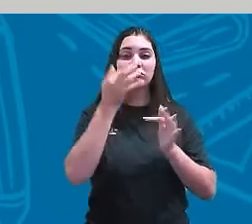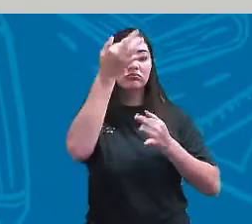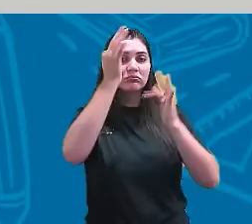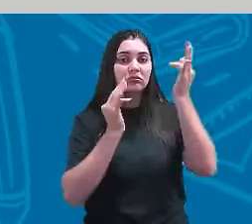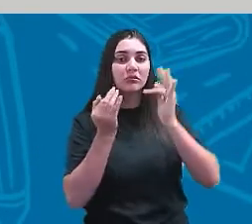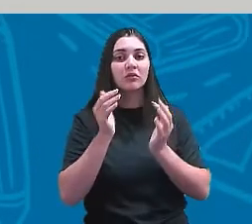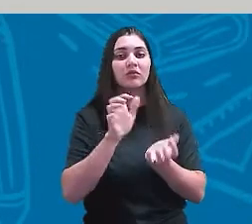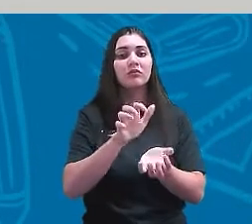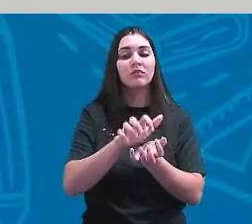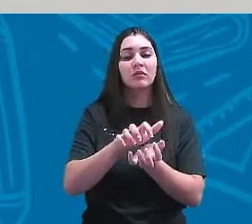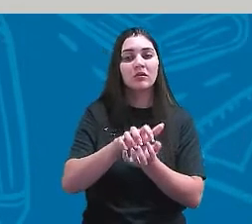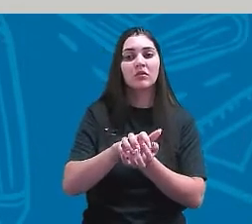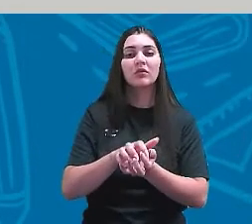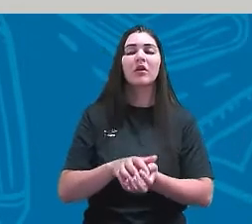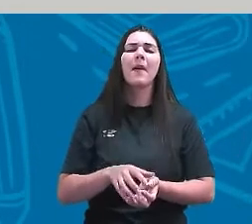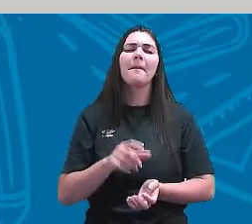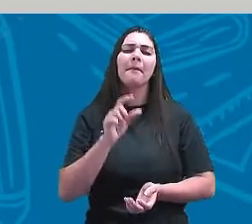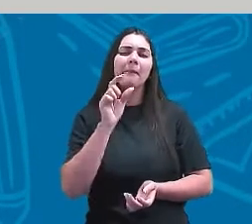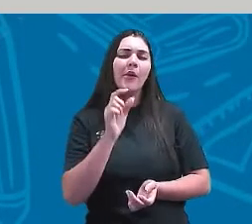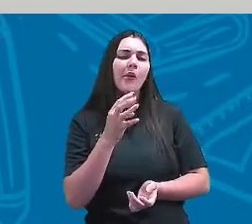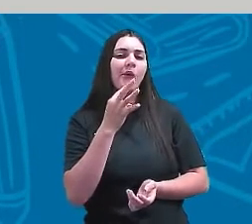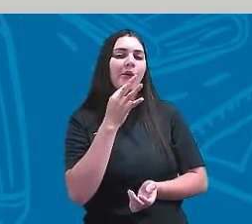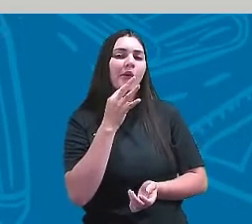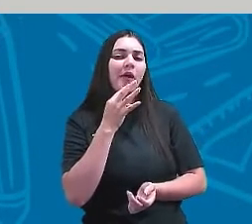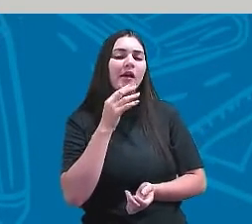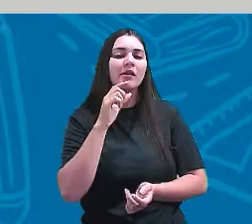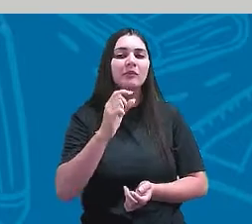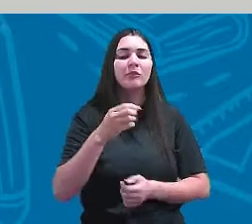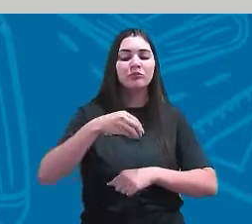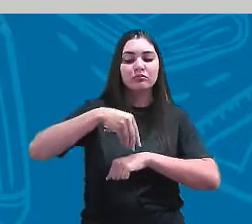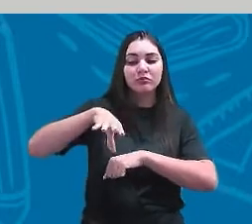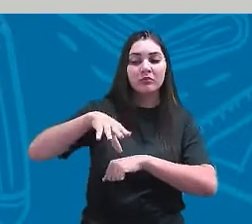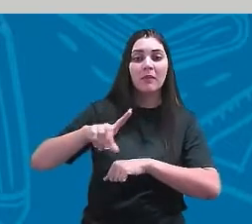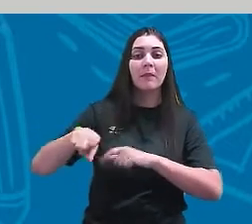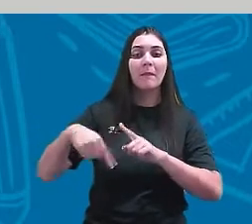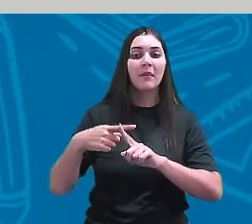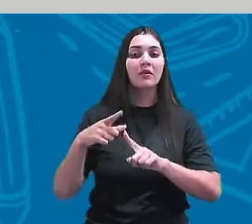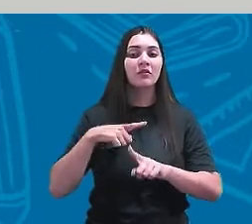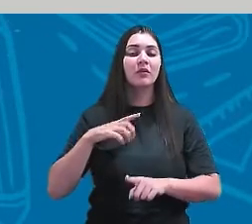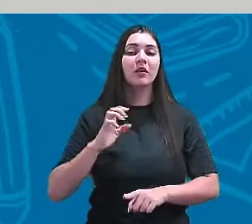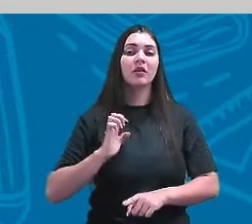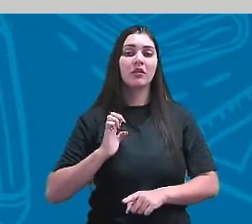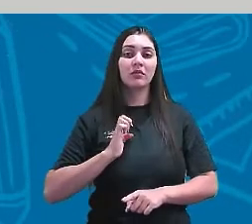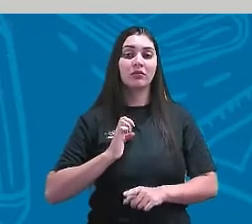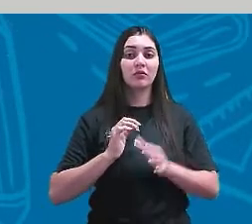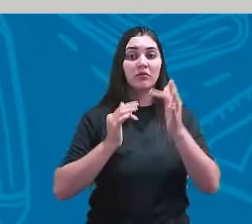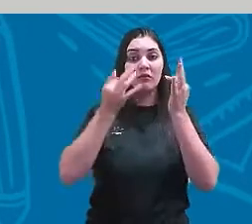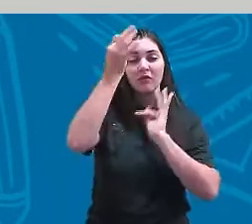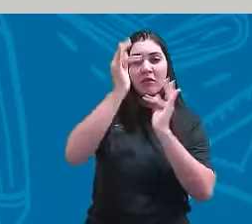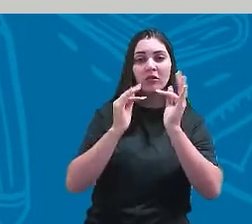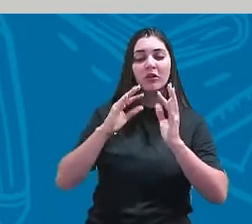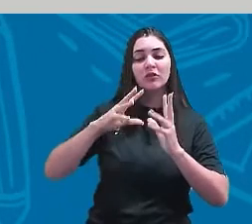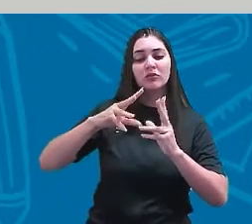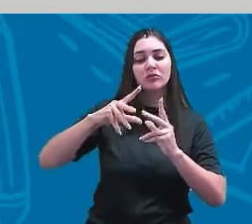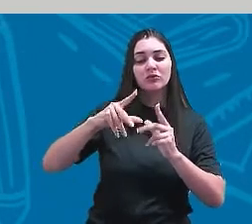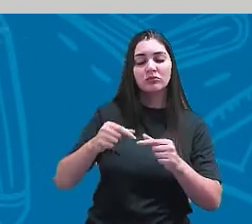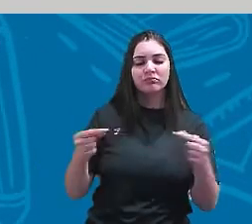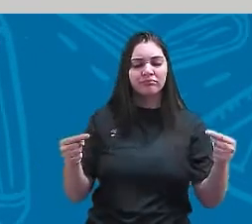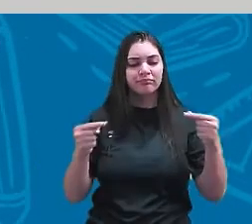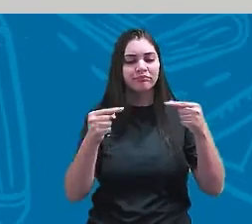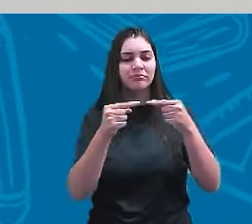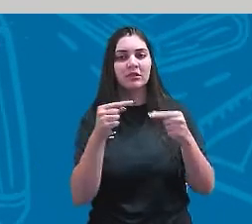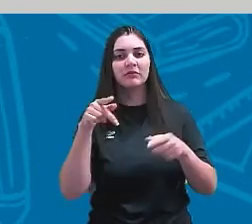que a gente pouco conhece, pouco citamos, né? Mas é muito rico. Então, o folclore é tudo aquilo que identifica-se um